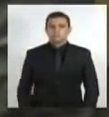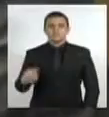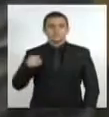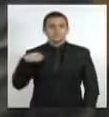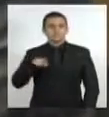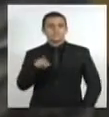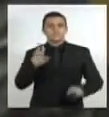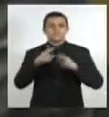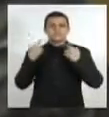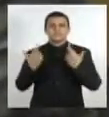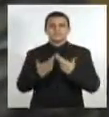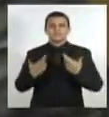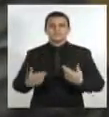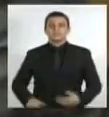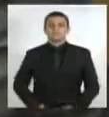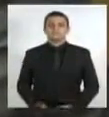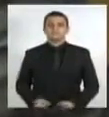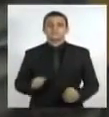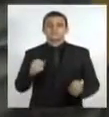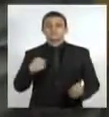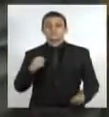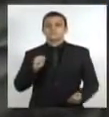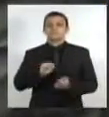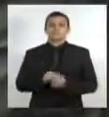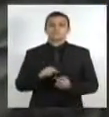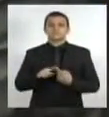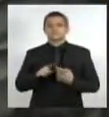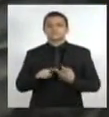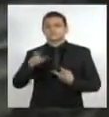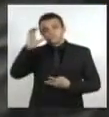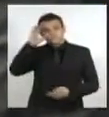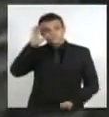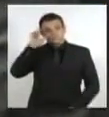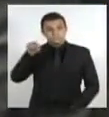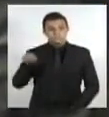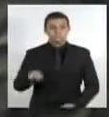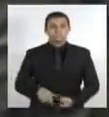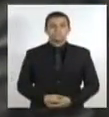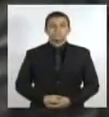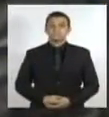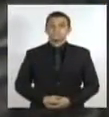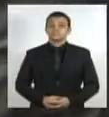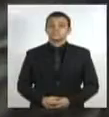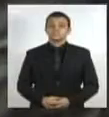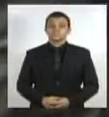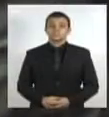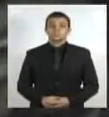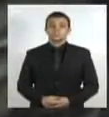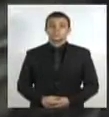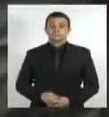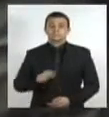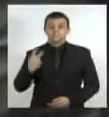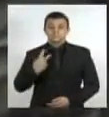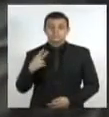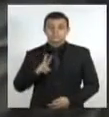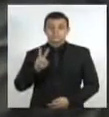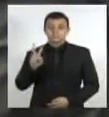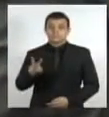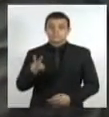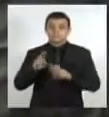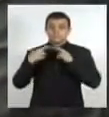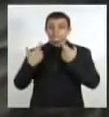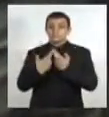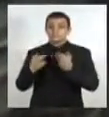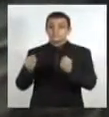numa reunião, eu juntamente com o deputado Cabo Campos, onde essa reunião era com o secretário da CEJAP,